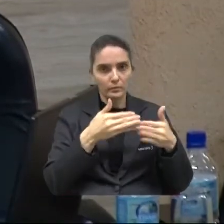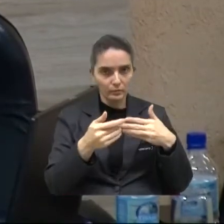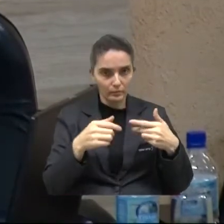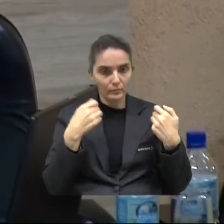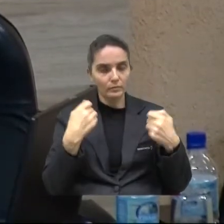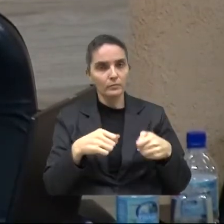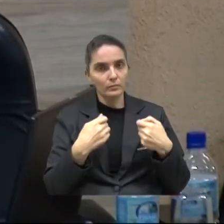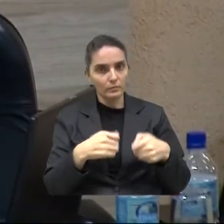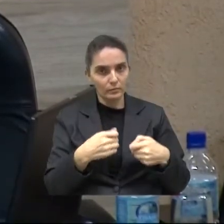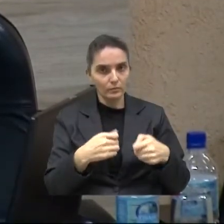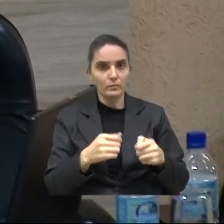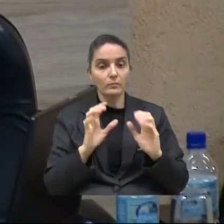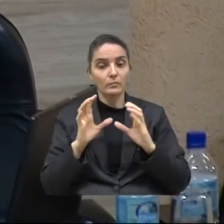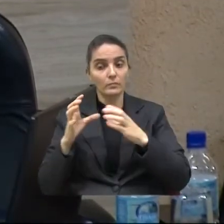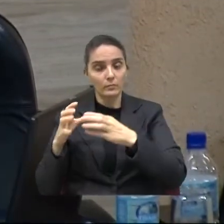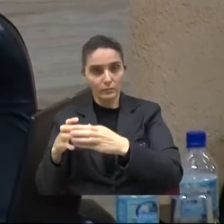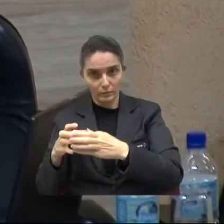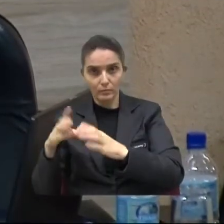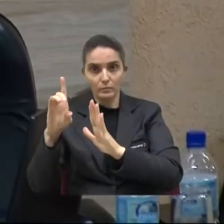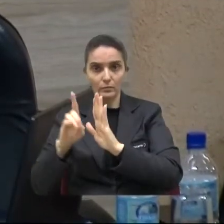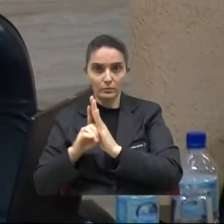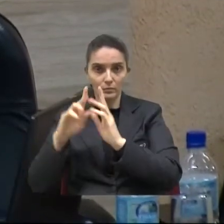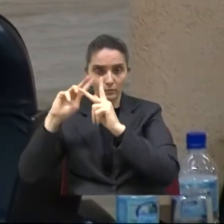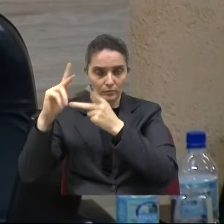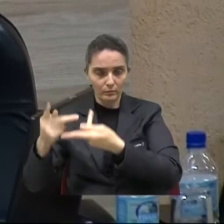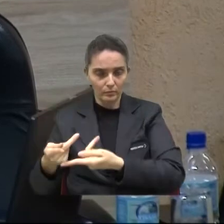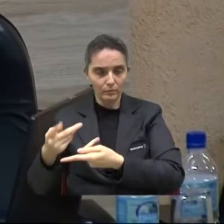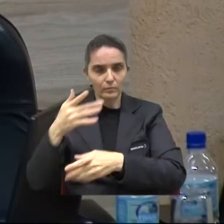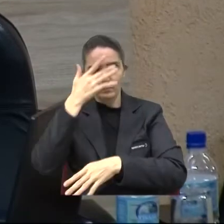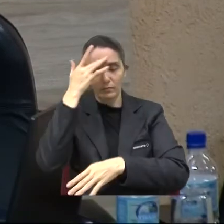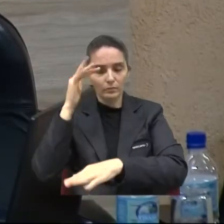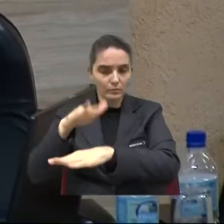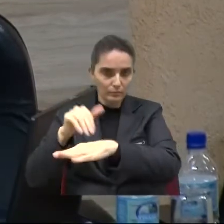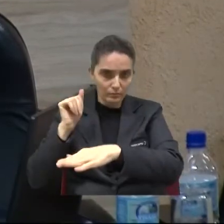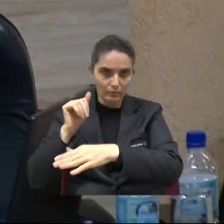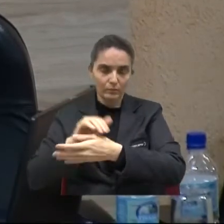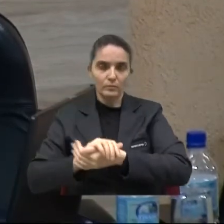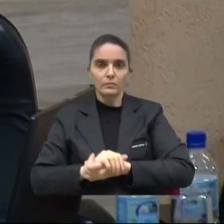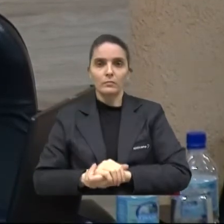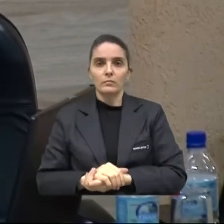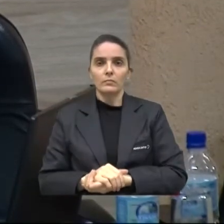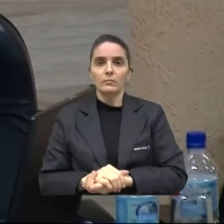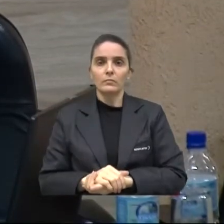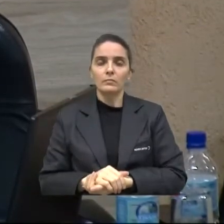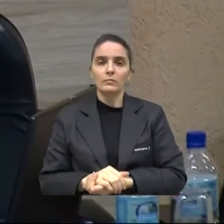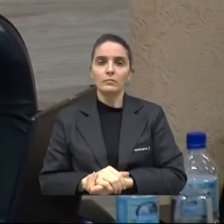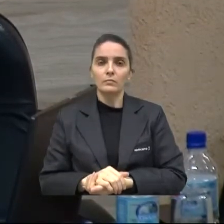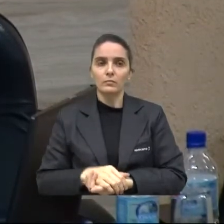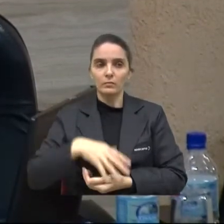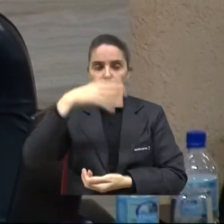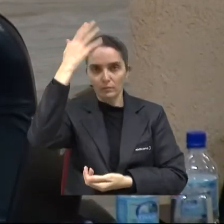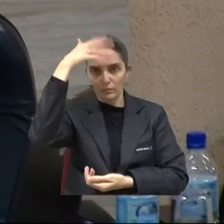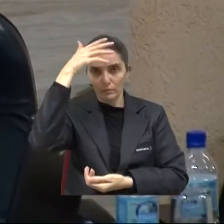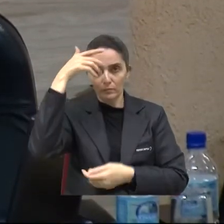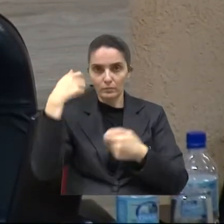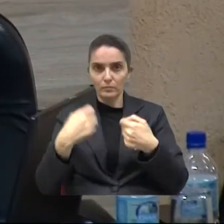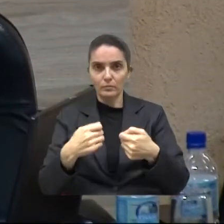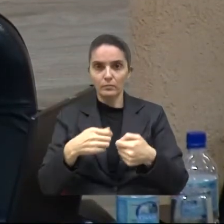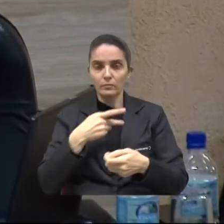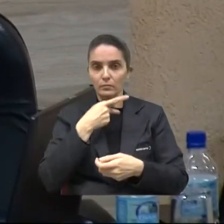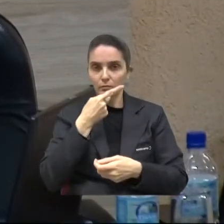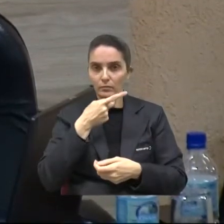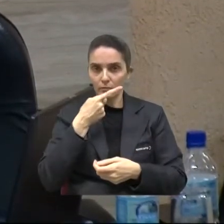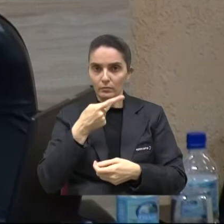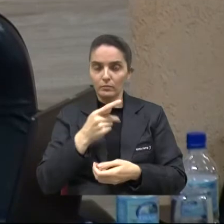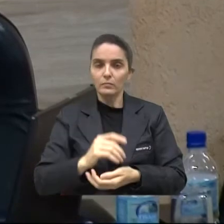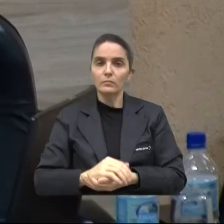essa própria comissão é chamada aqui. E tenho que dizer, público e